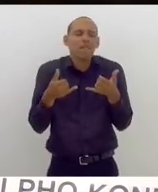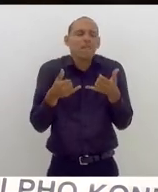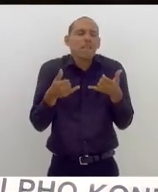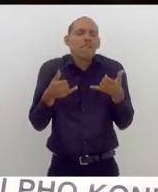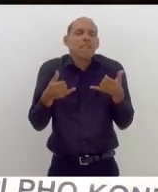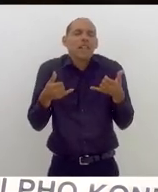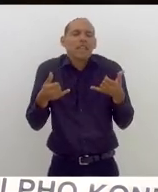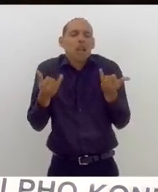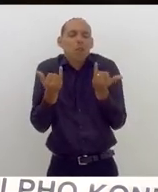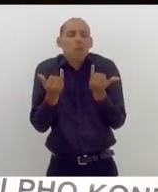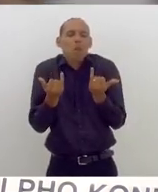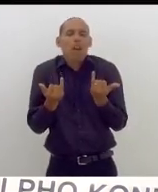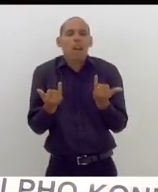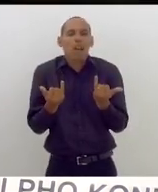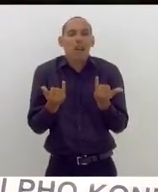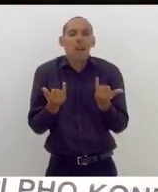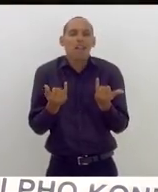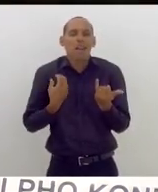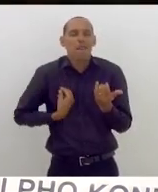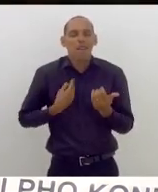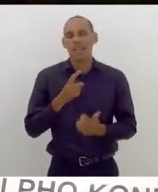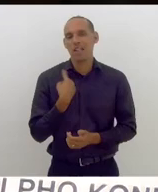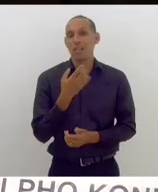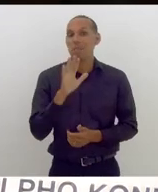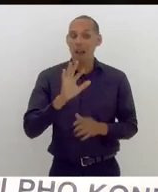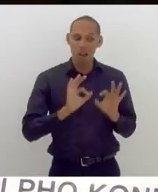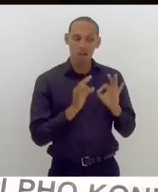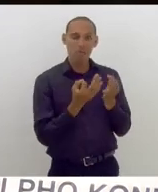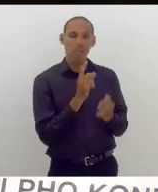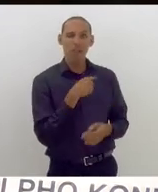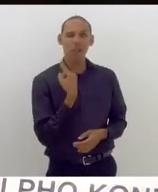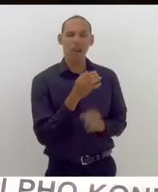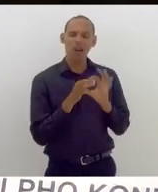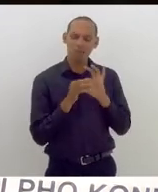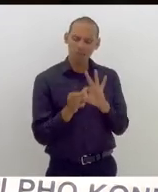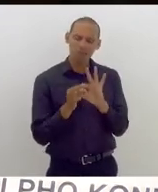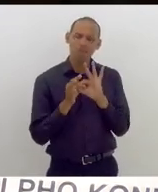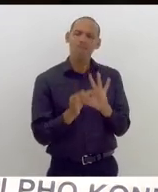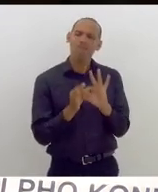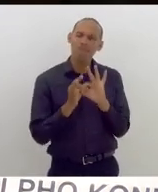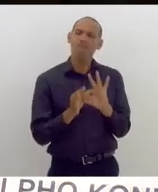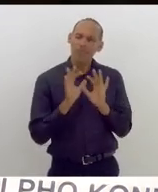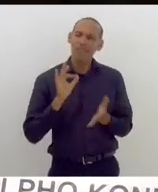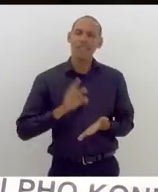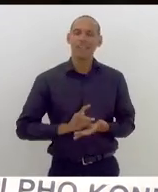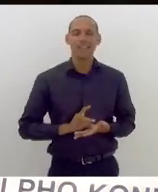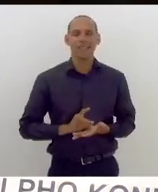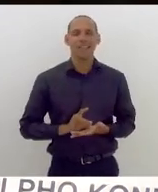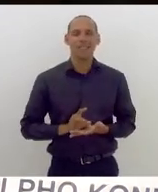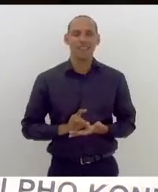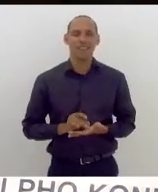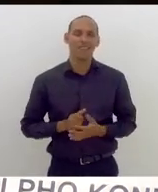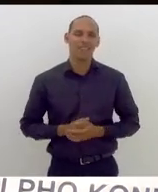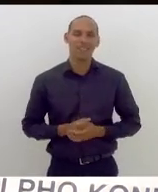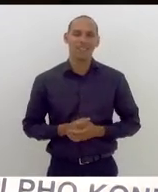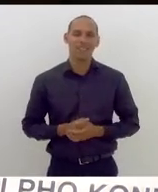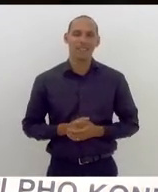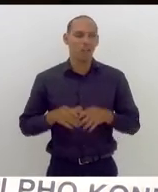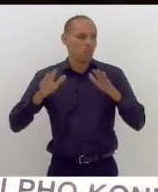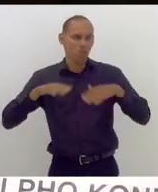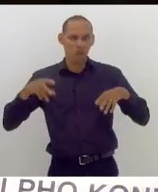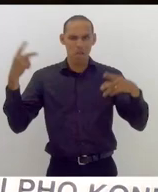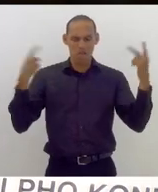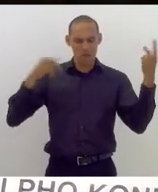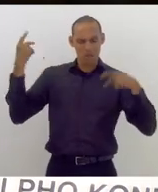gente, mas eu posso dizer a vocês que nós somos uma família muito unida, muito unida. Ninguém bate na gente